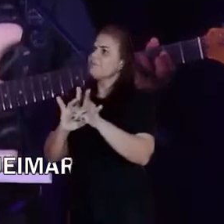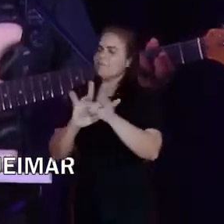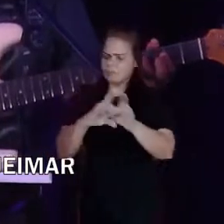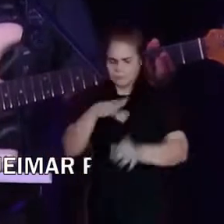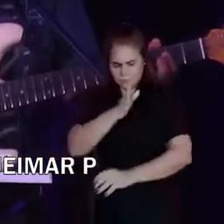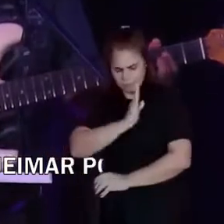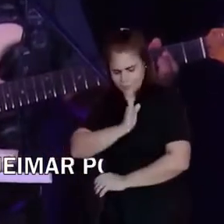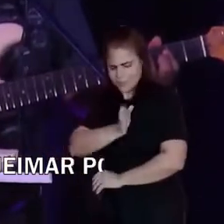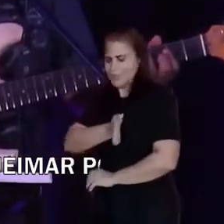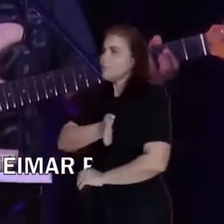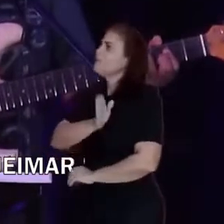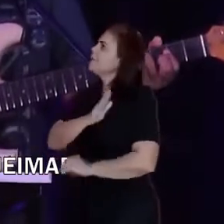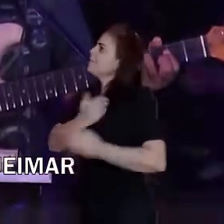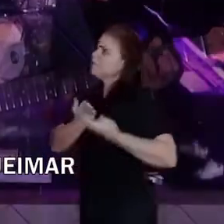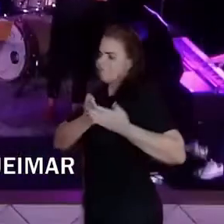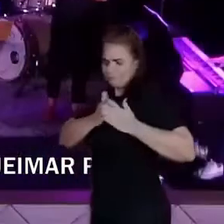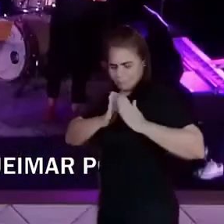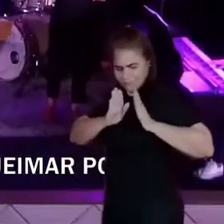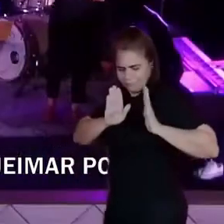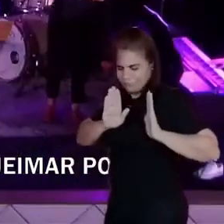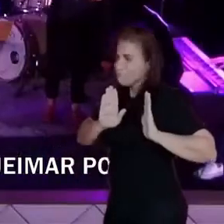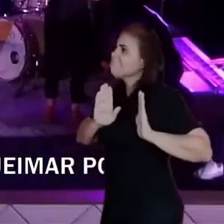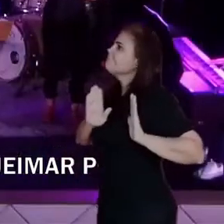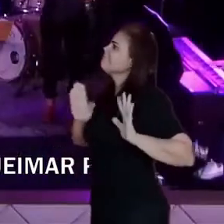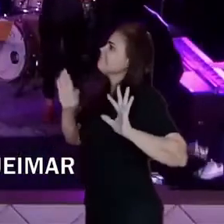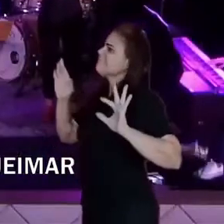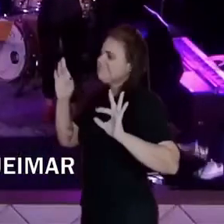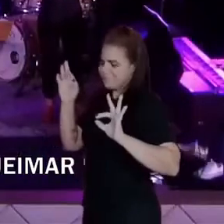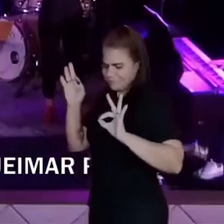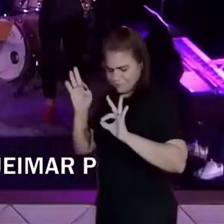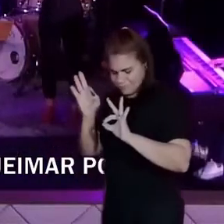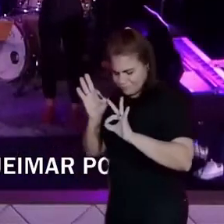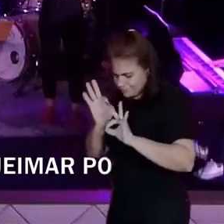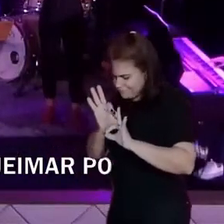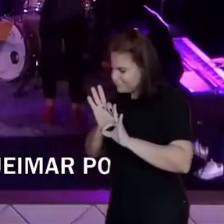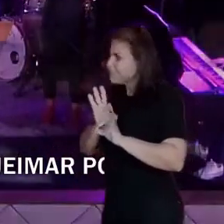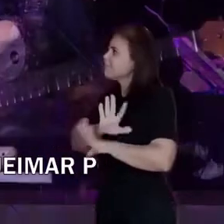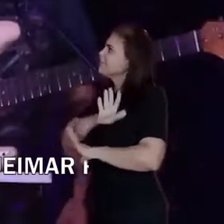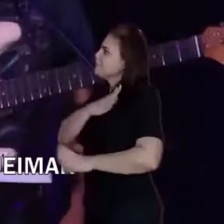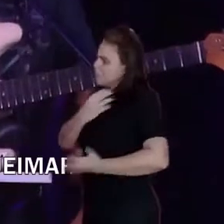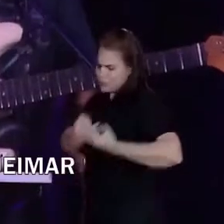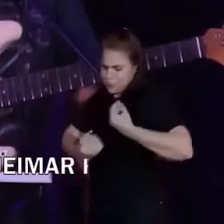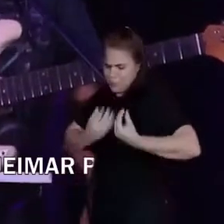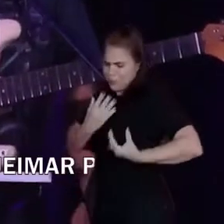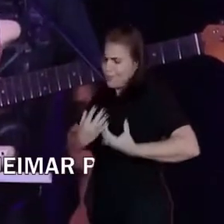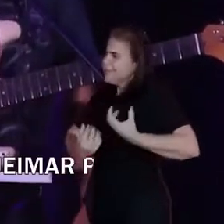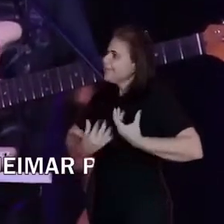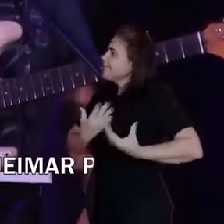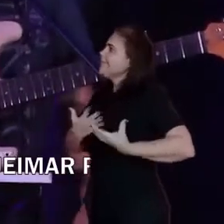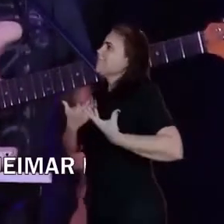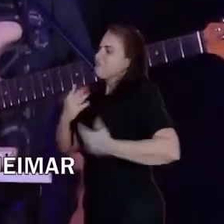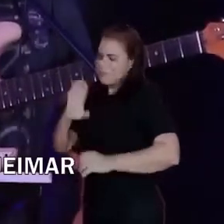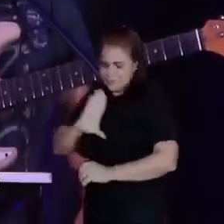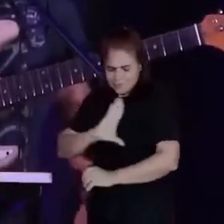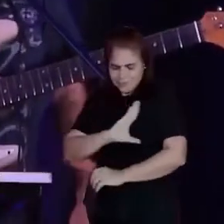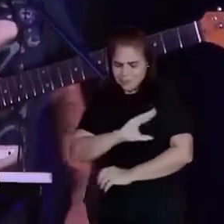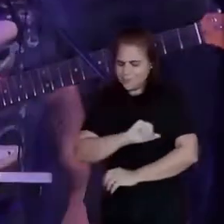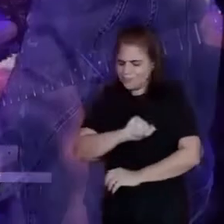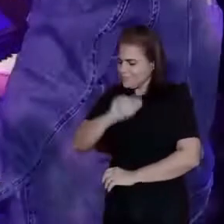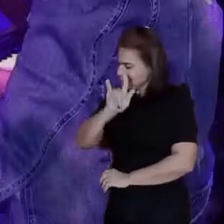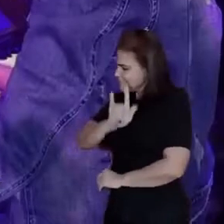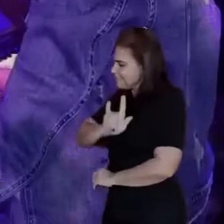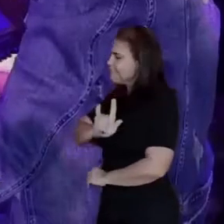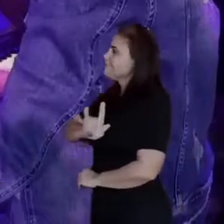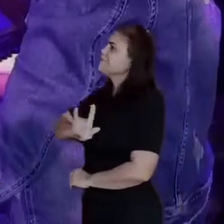o coração disposto a quemar o porte